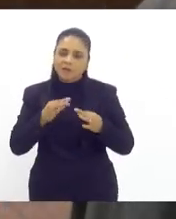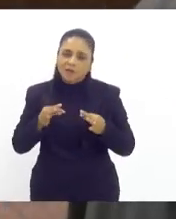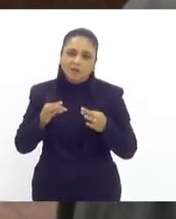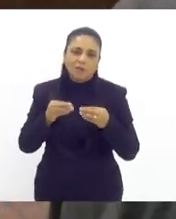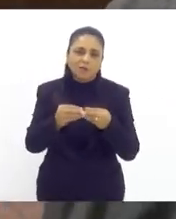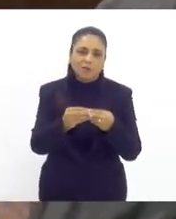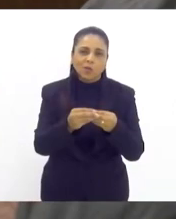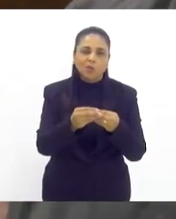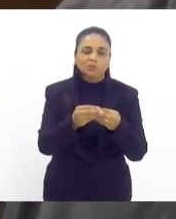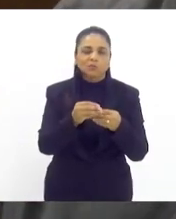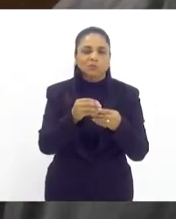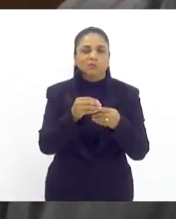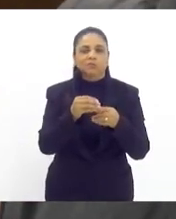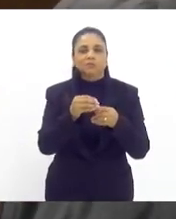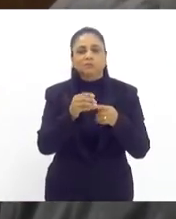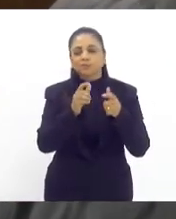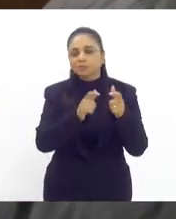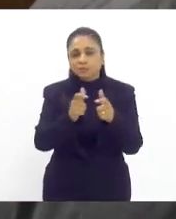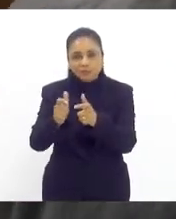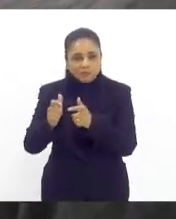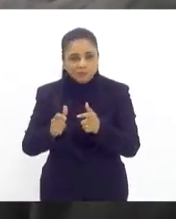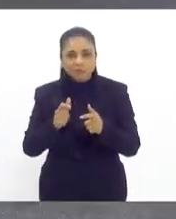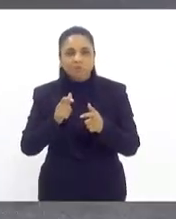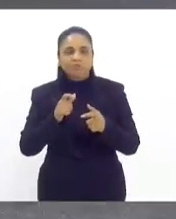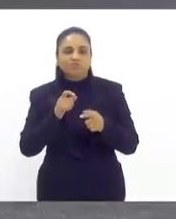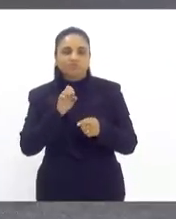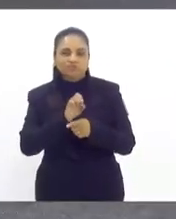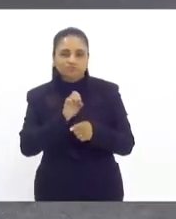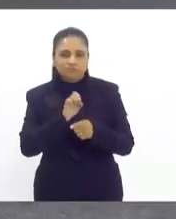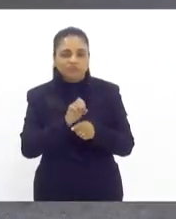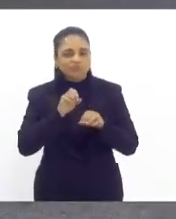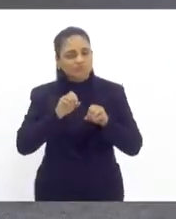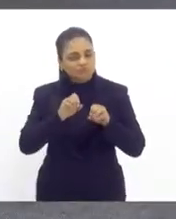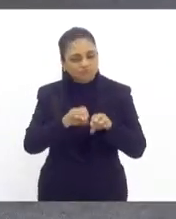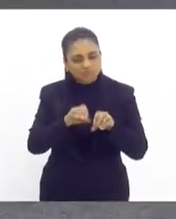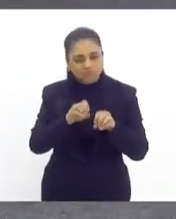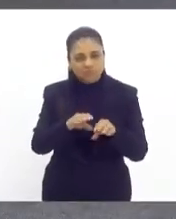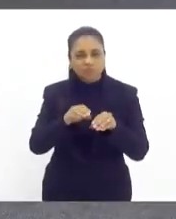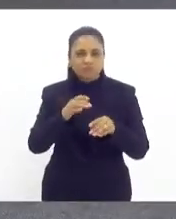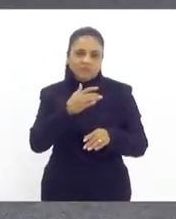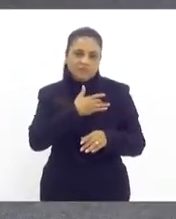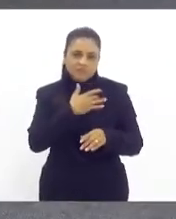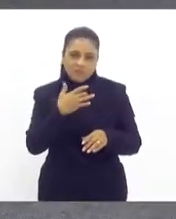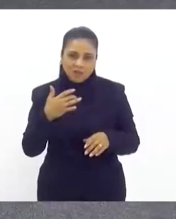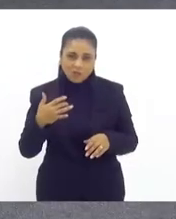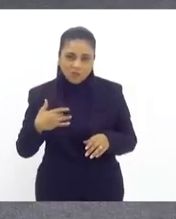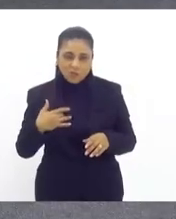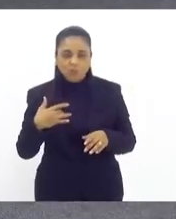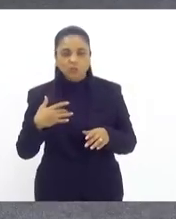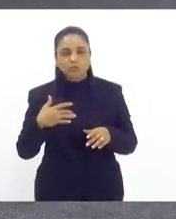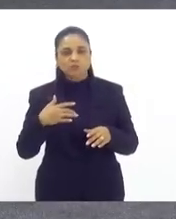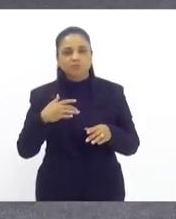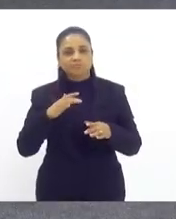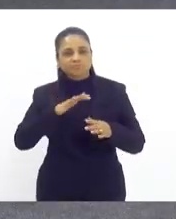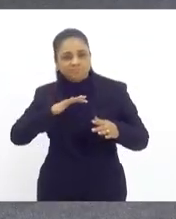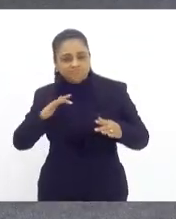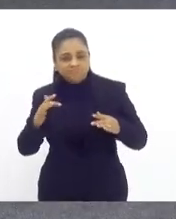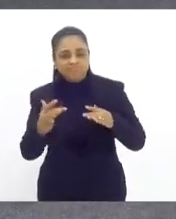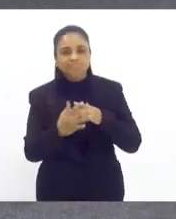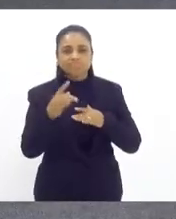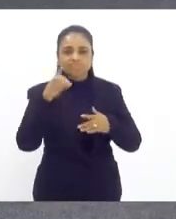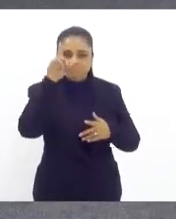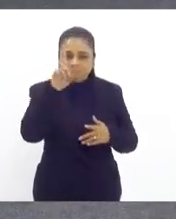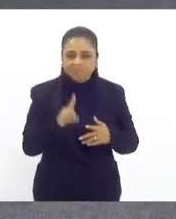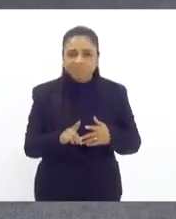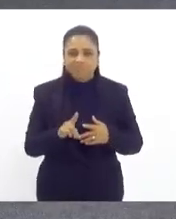os instrumentos do Estado como acesso à educação a saúde a rede é de direitos né Então